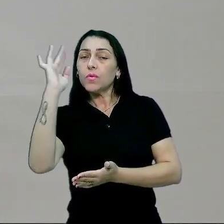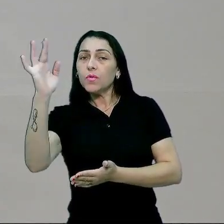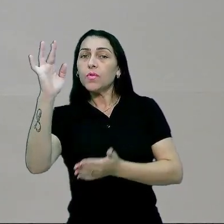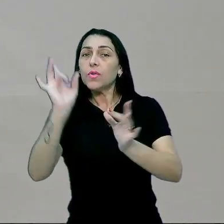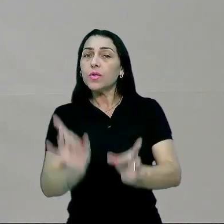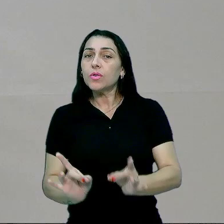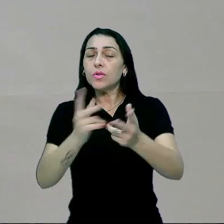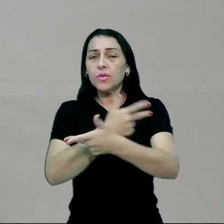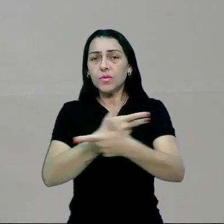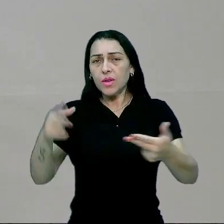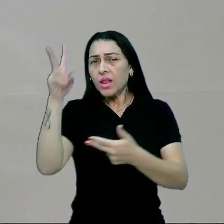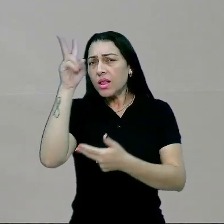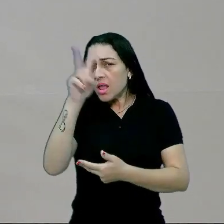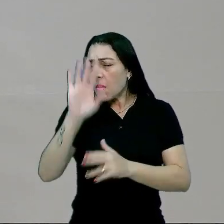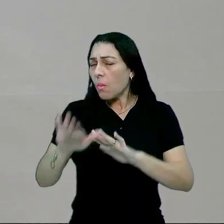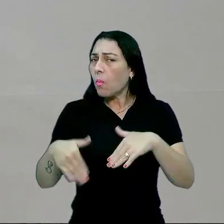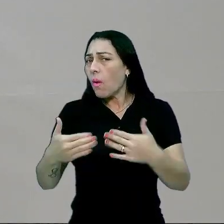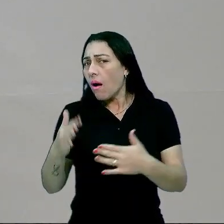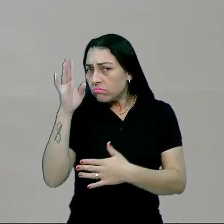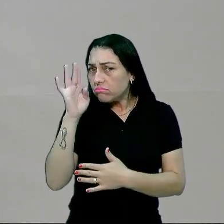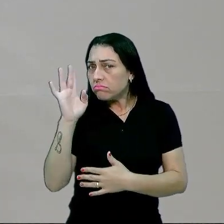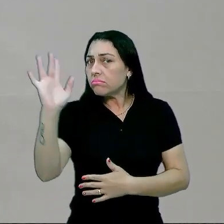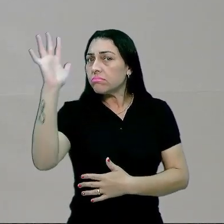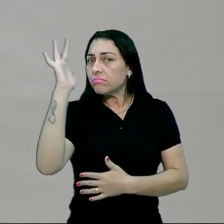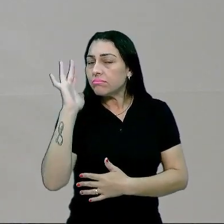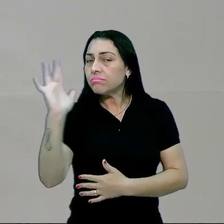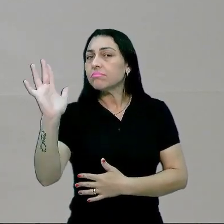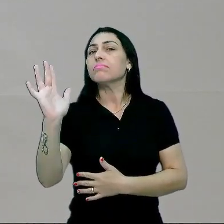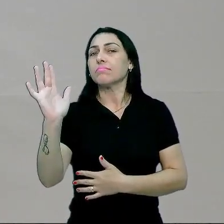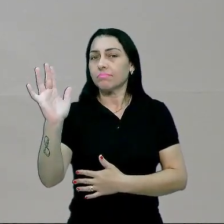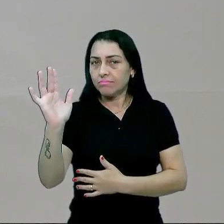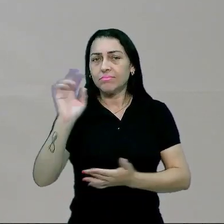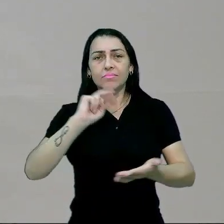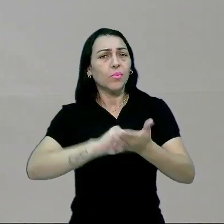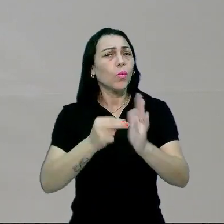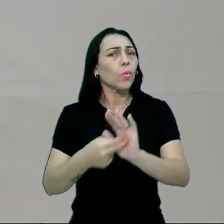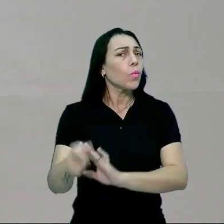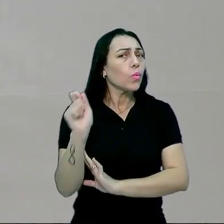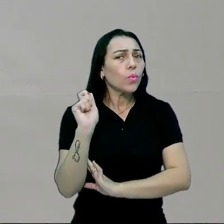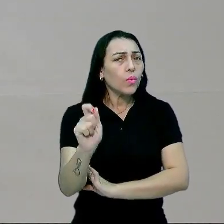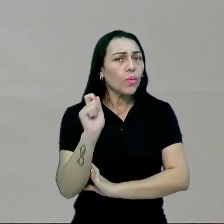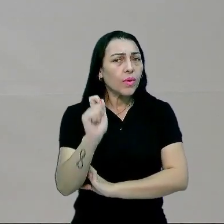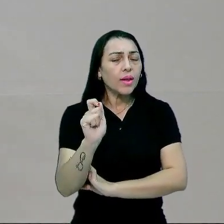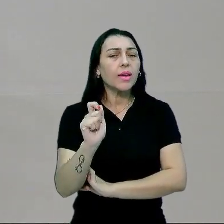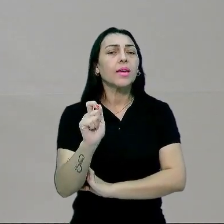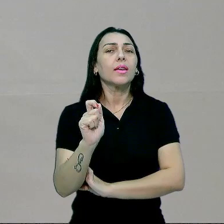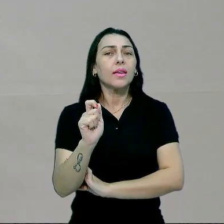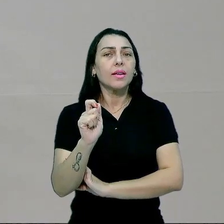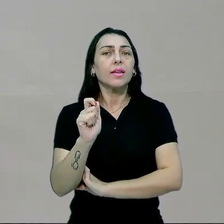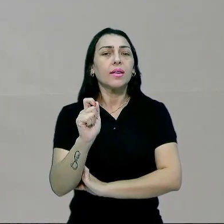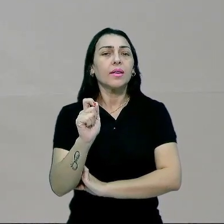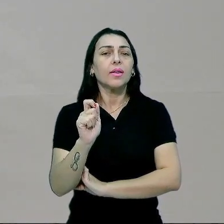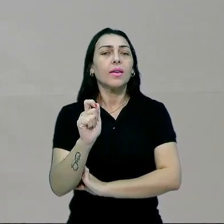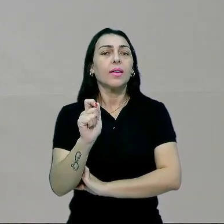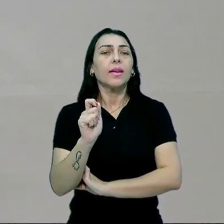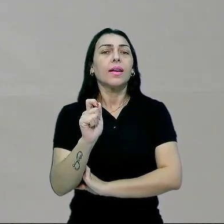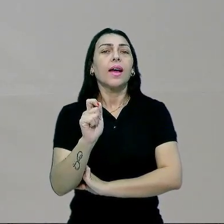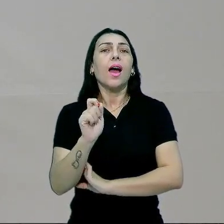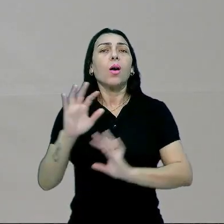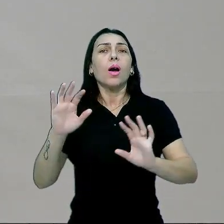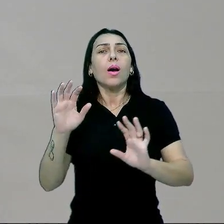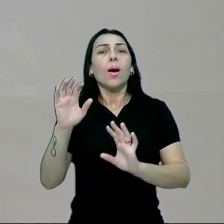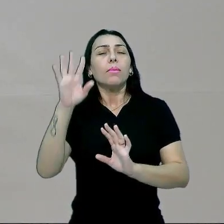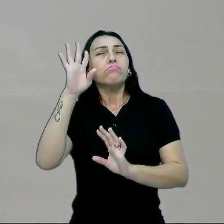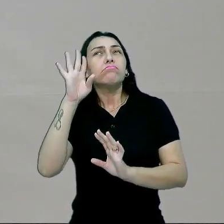E você lembra que fetiche é esse? O fetiche da mercadoria é justamente aquela